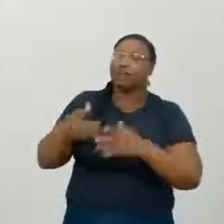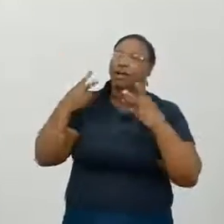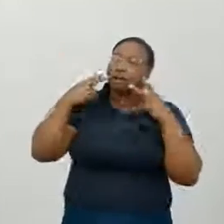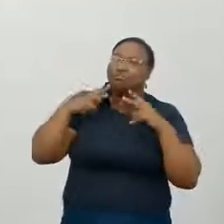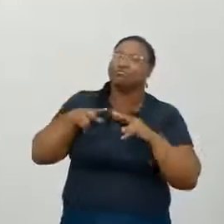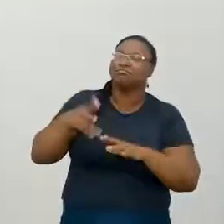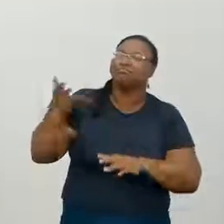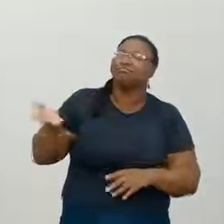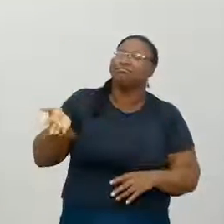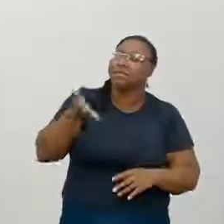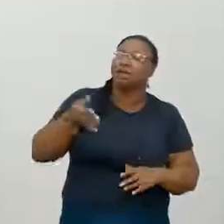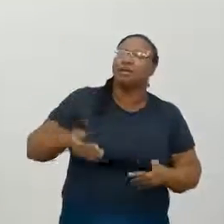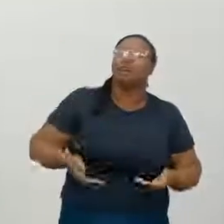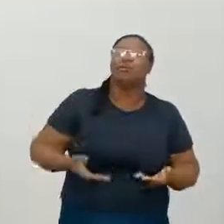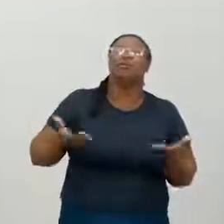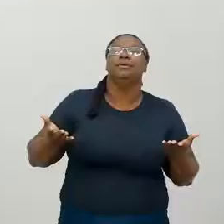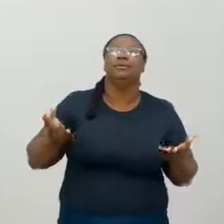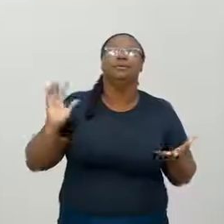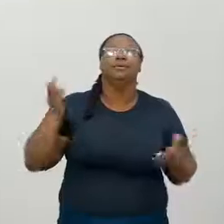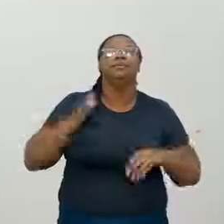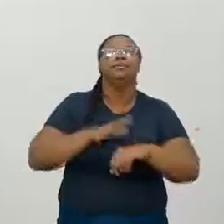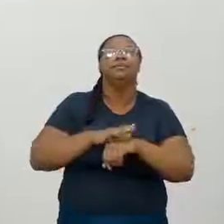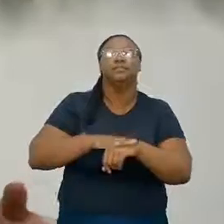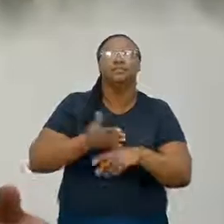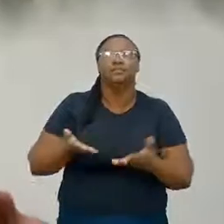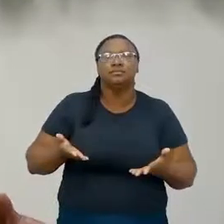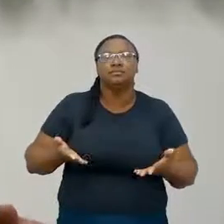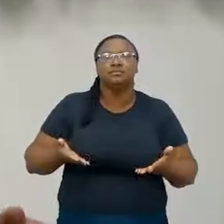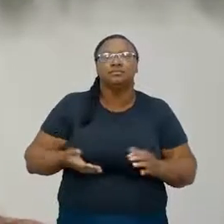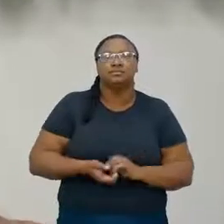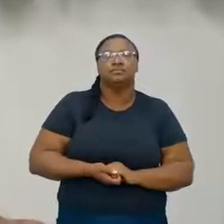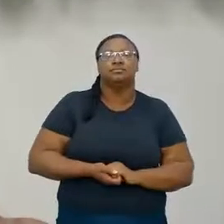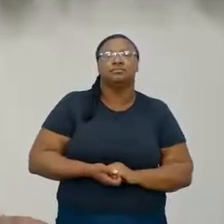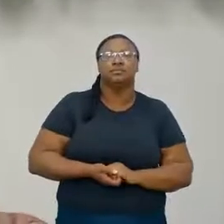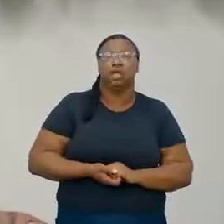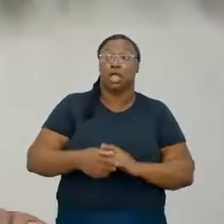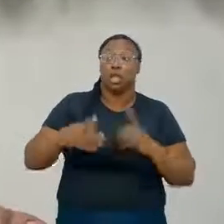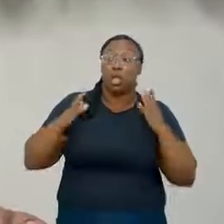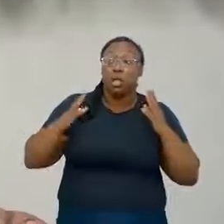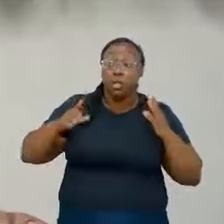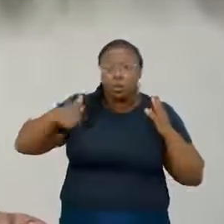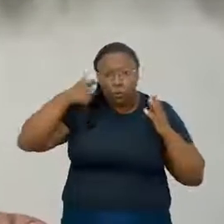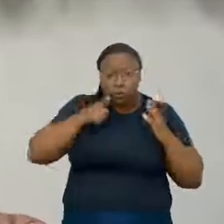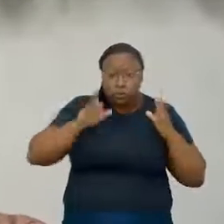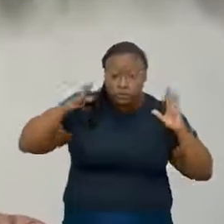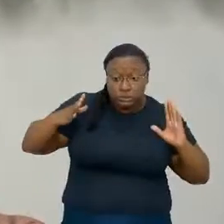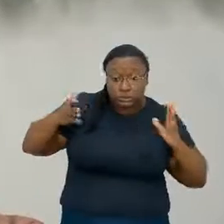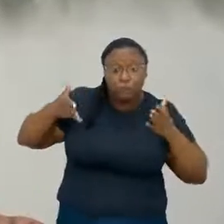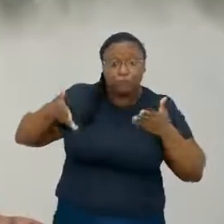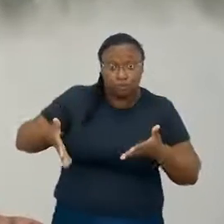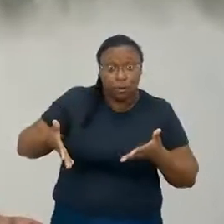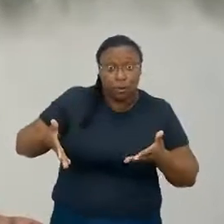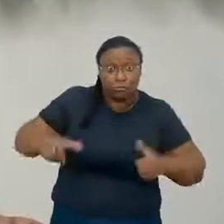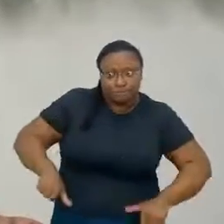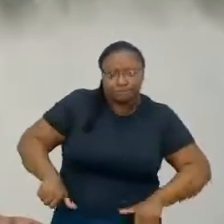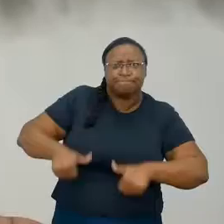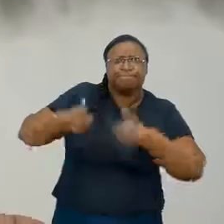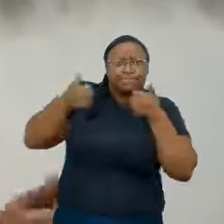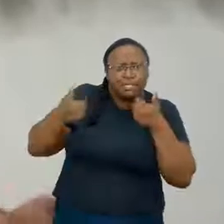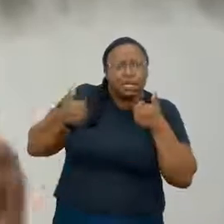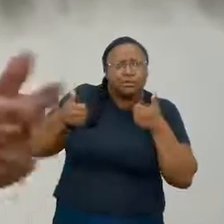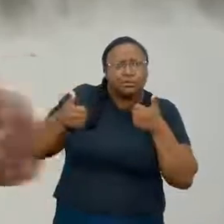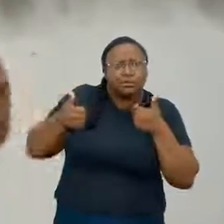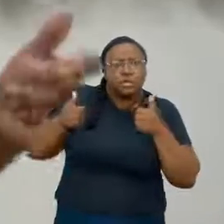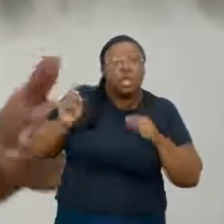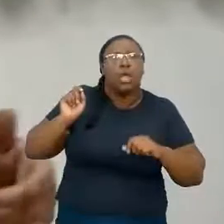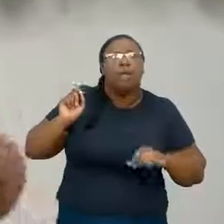né, o que a gente tirou daqui. Né? Você conseguiu atingir aqueles objetivos, né, que a habilidade propõe, e qual